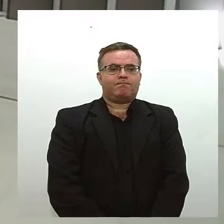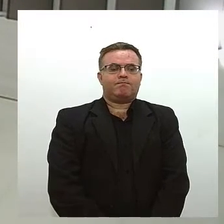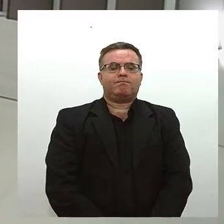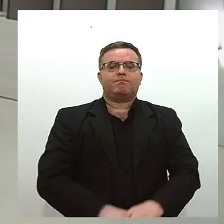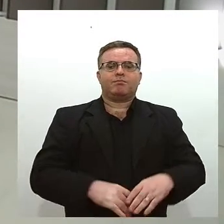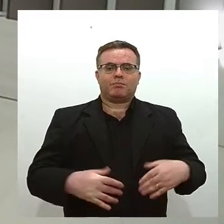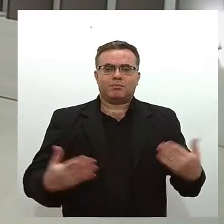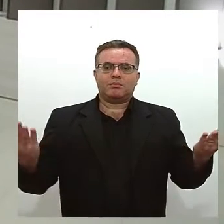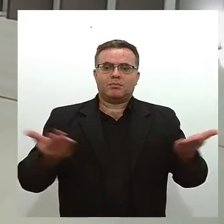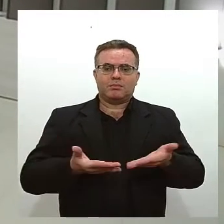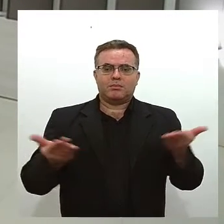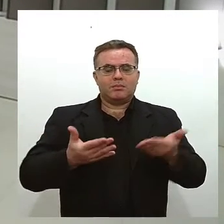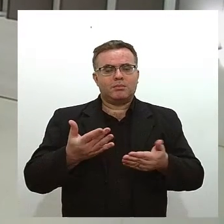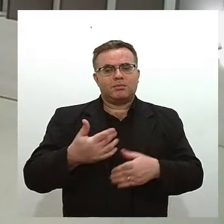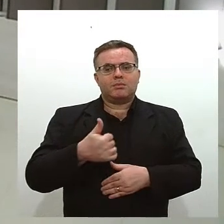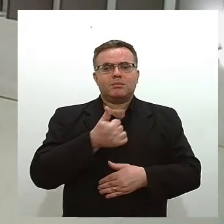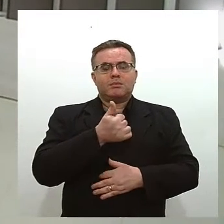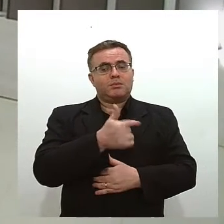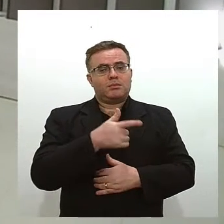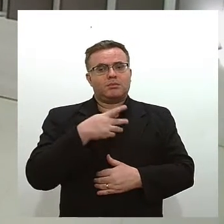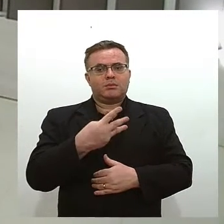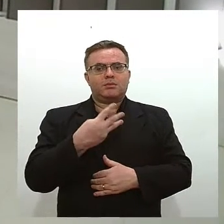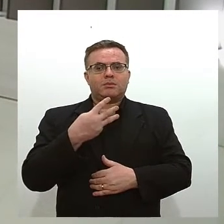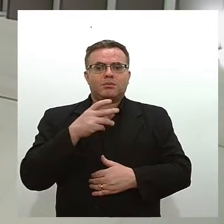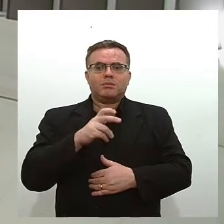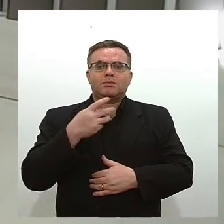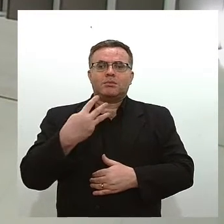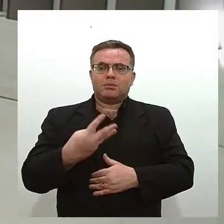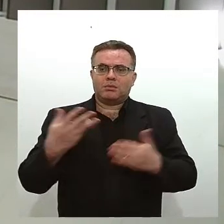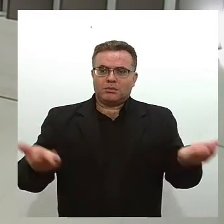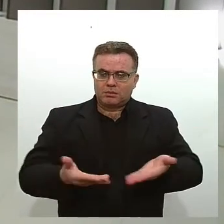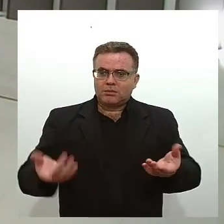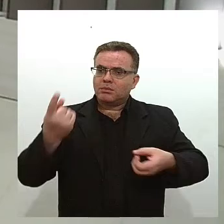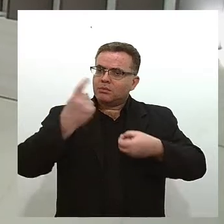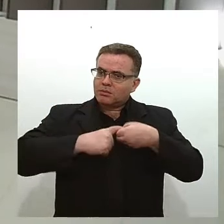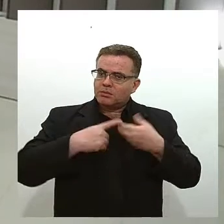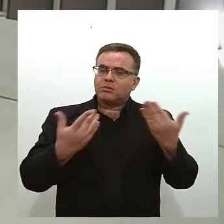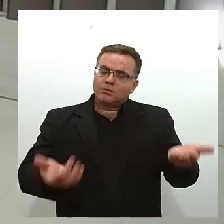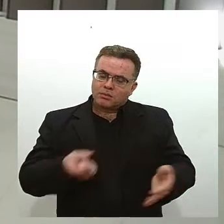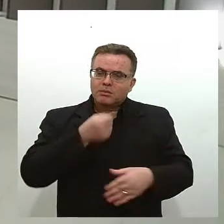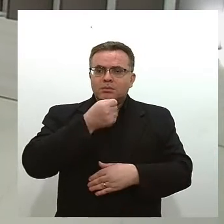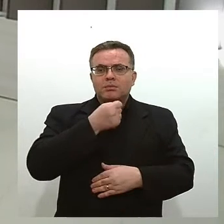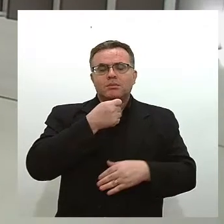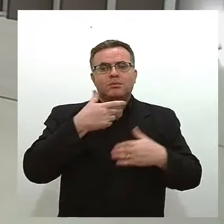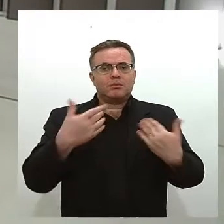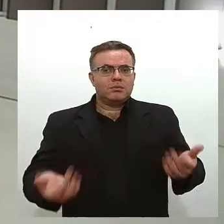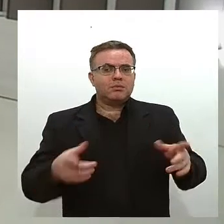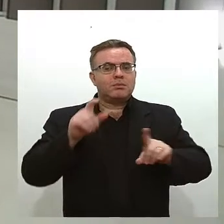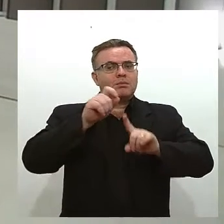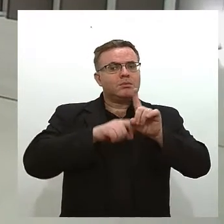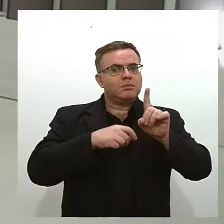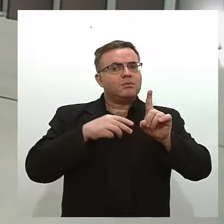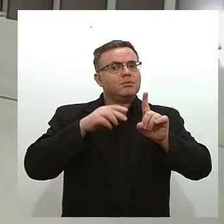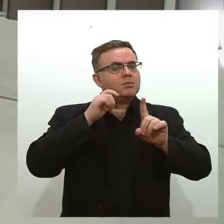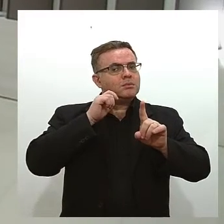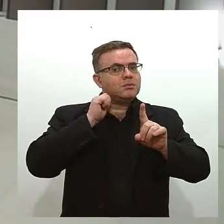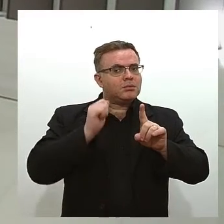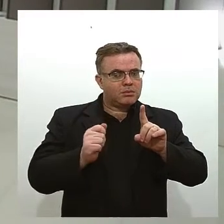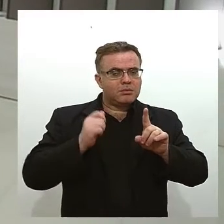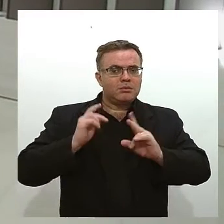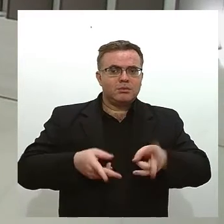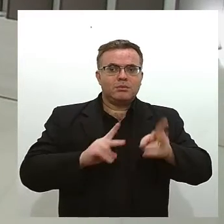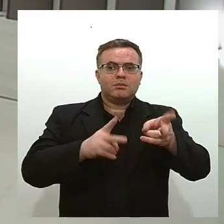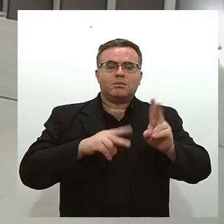Agora, 12:53, estamos de volta com o Jornal da Lese, segunda edição. E olha, iniciada no mês de abril, a campanha Vacinação Solidária segue